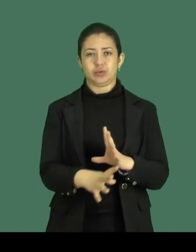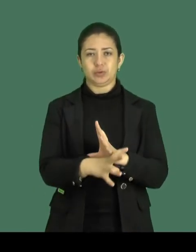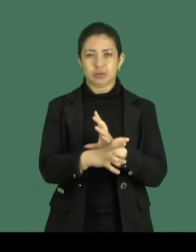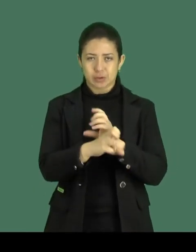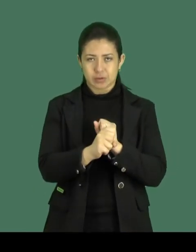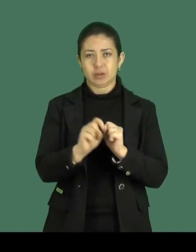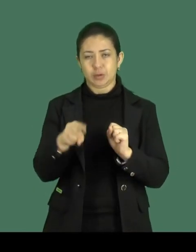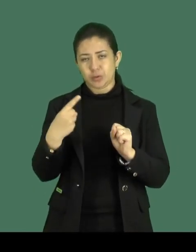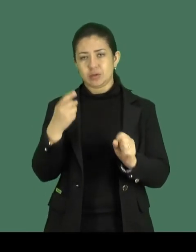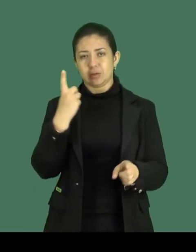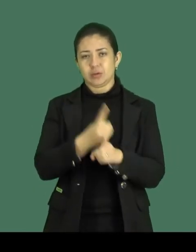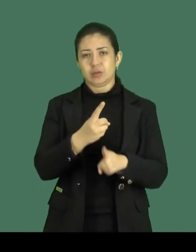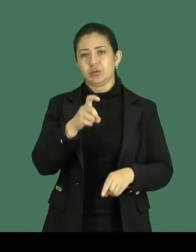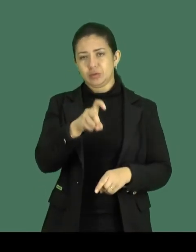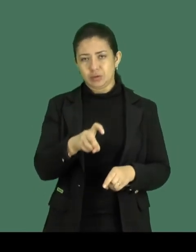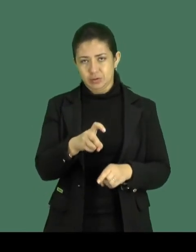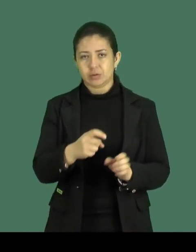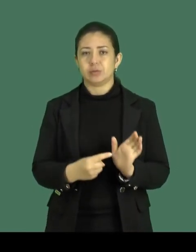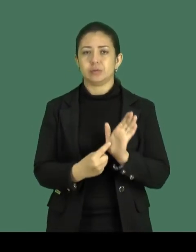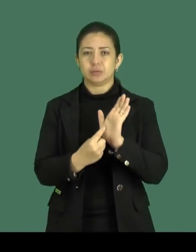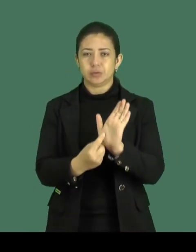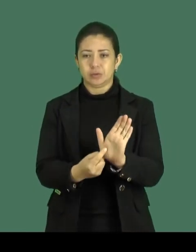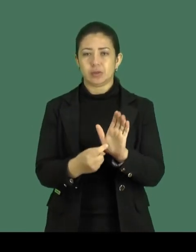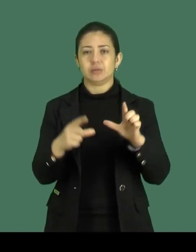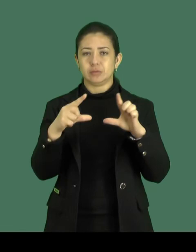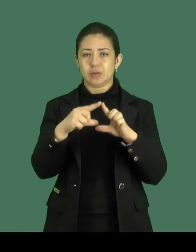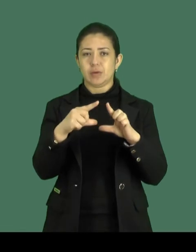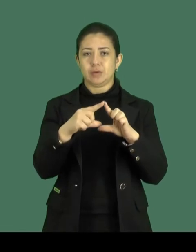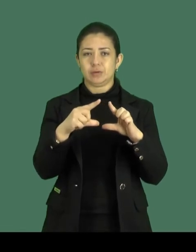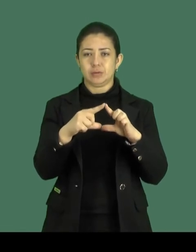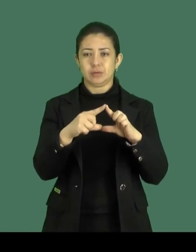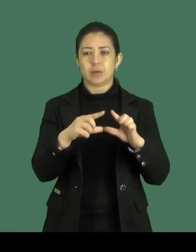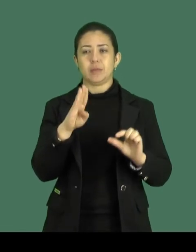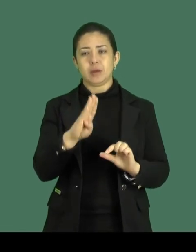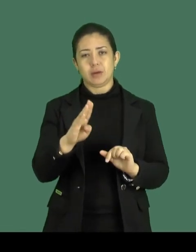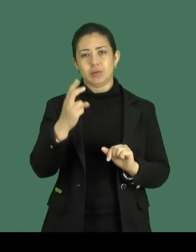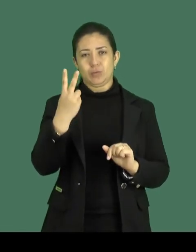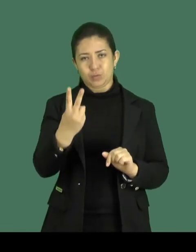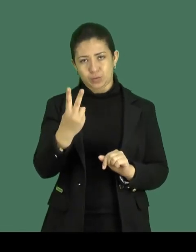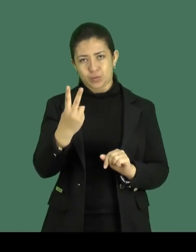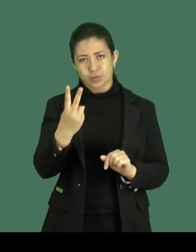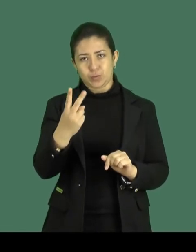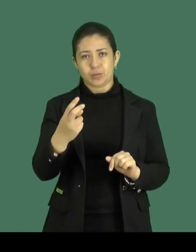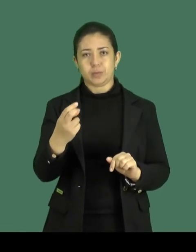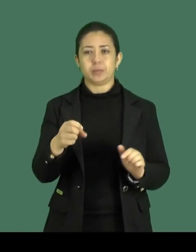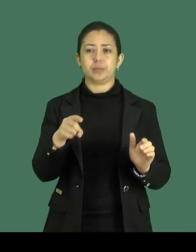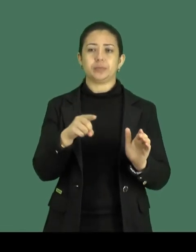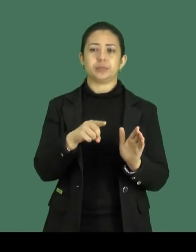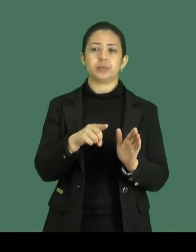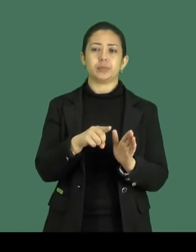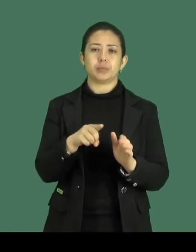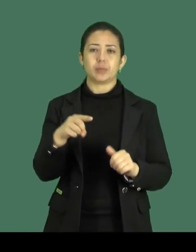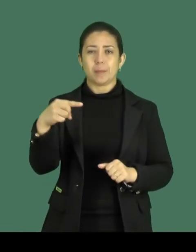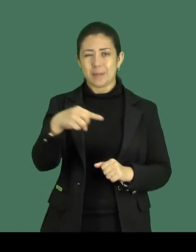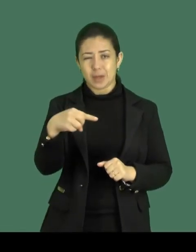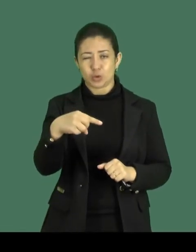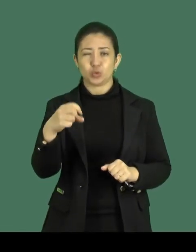x. Então o delta aqui vai ser igual a quanto? Vamos lá. B ao quadrado menos 1 ao quadrado